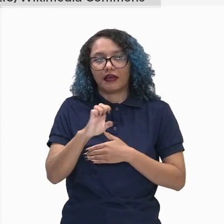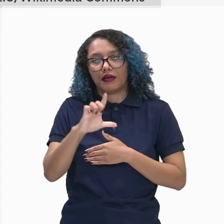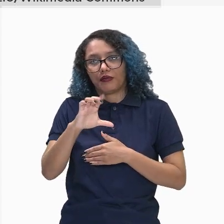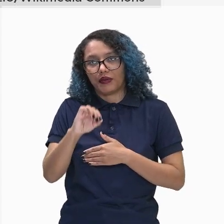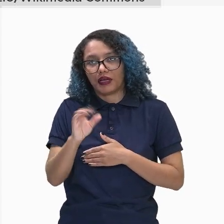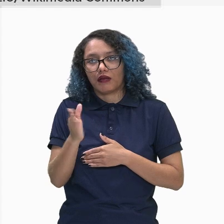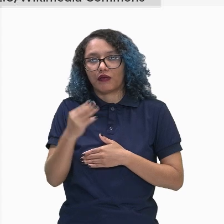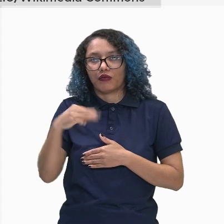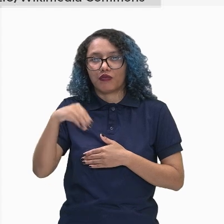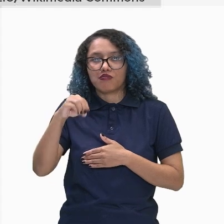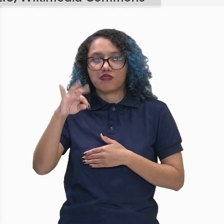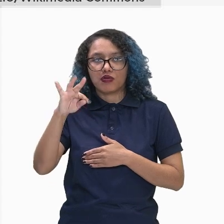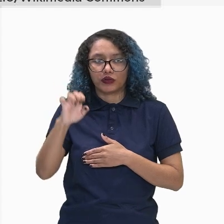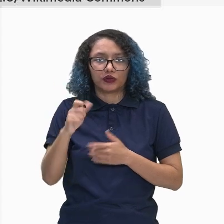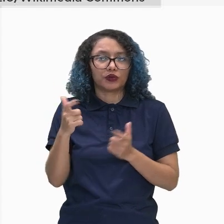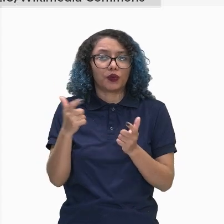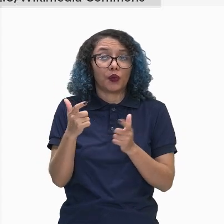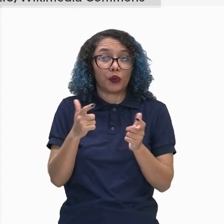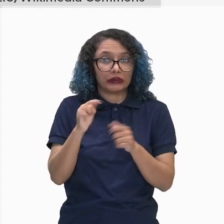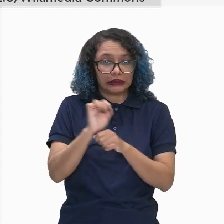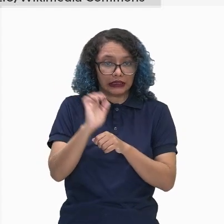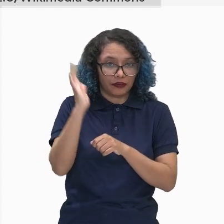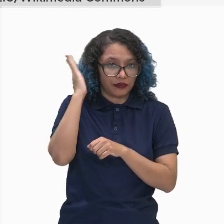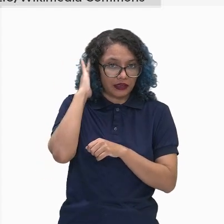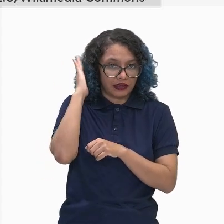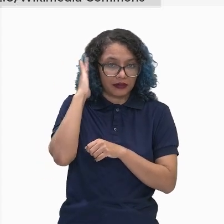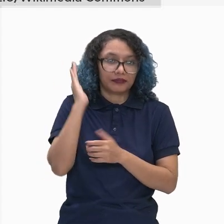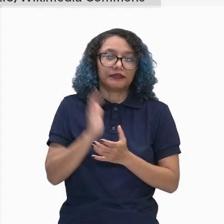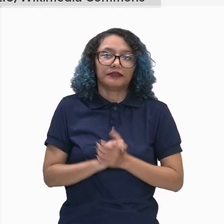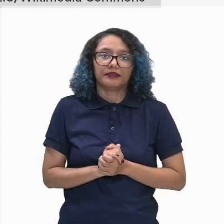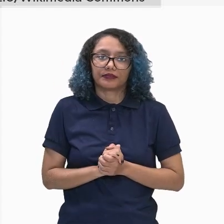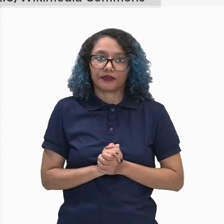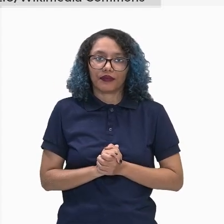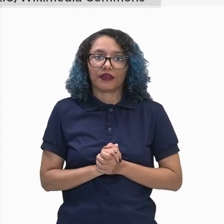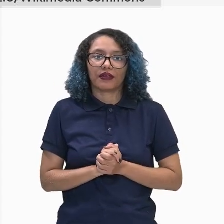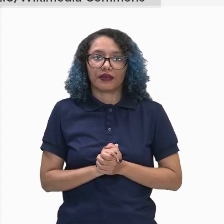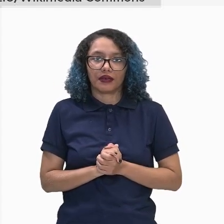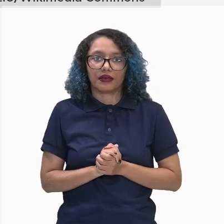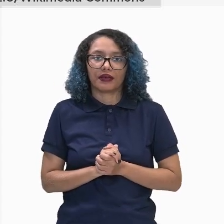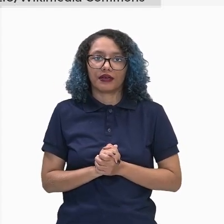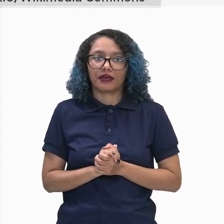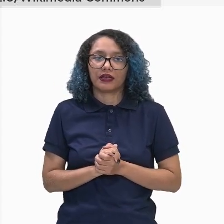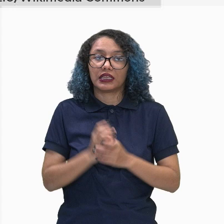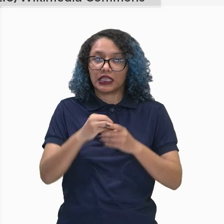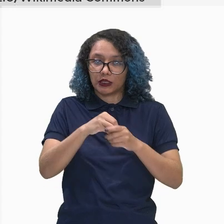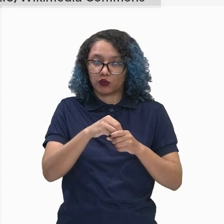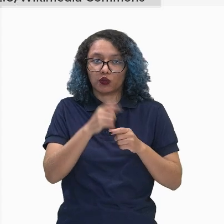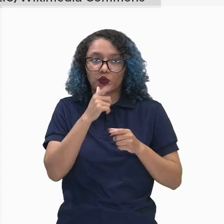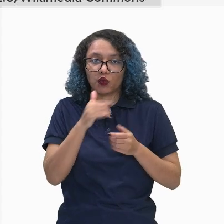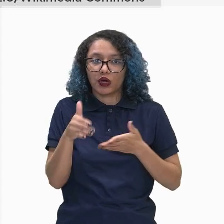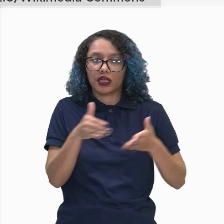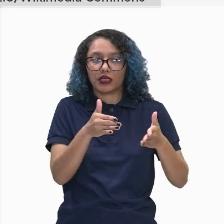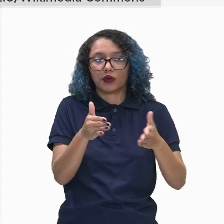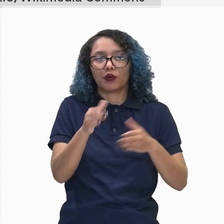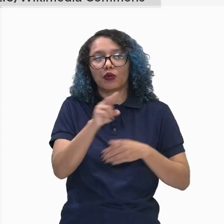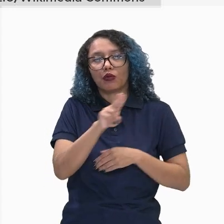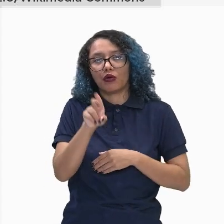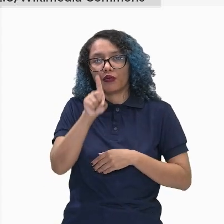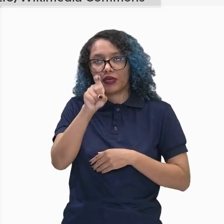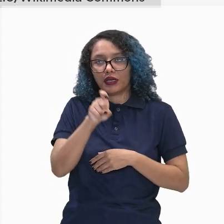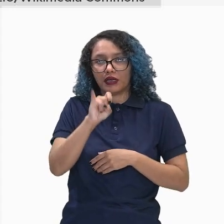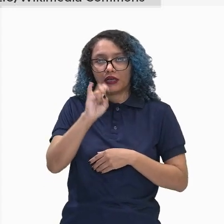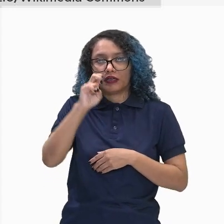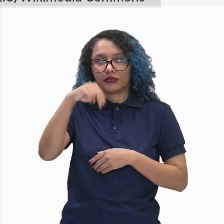no Pará, né? Bom, então ela está localizada aí mais especificamente no rio Xingu, e Belo